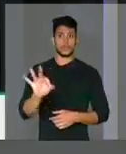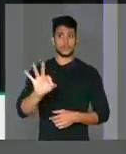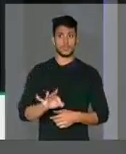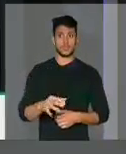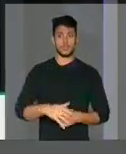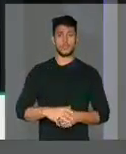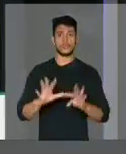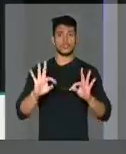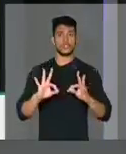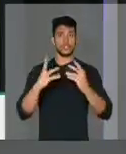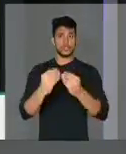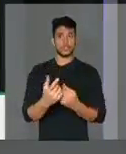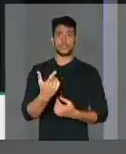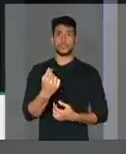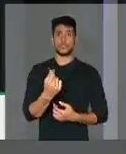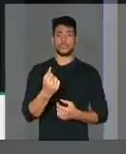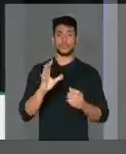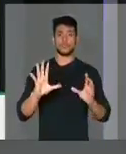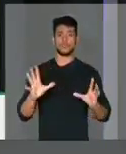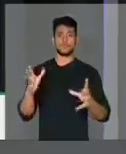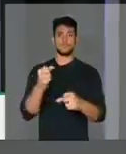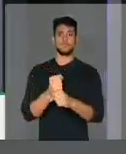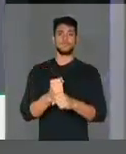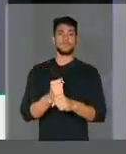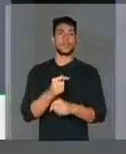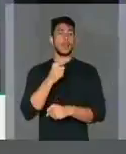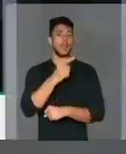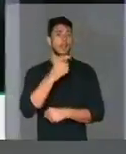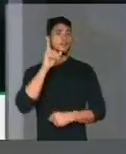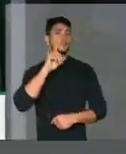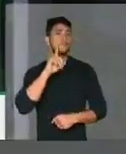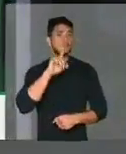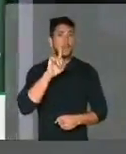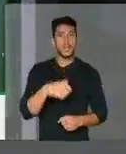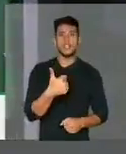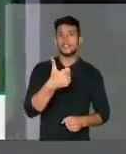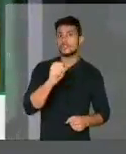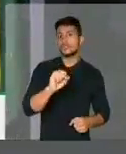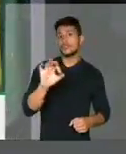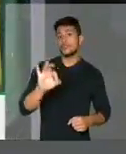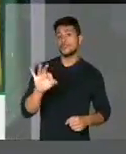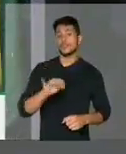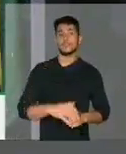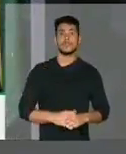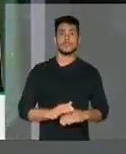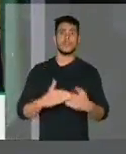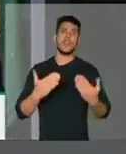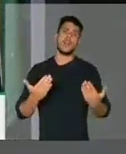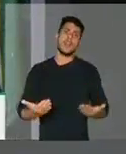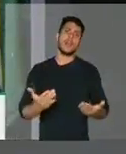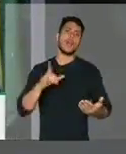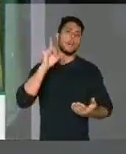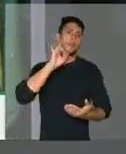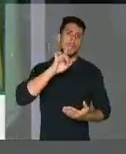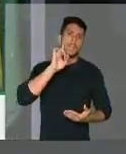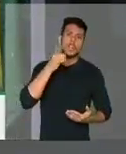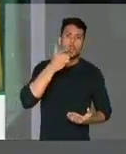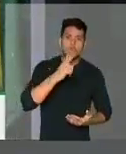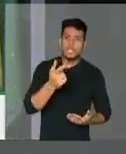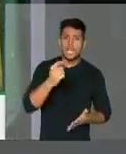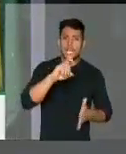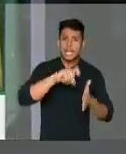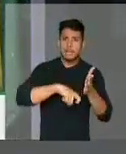54,4% da arrecadação 100. Nos Estados Unidos é apenas 18%. Ora, então o americano não arrecada?